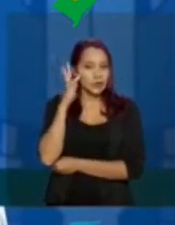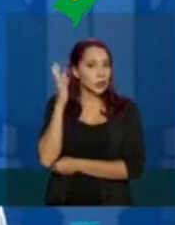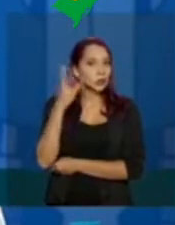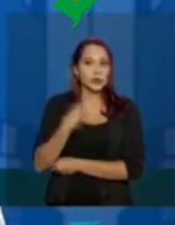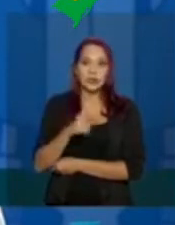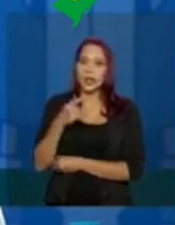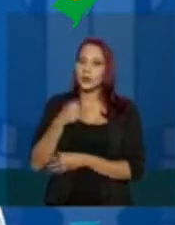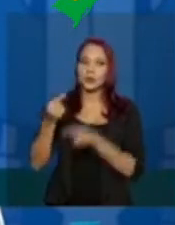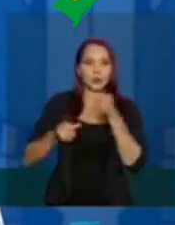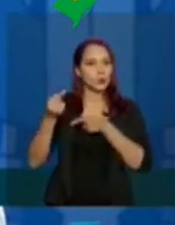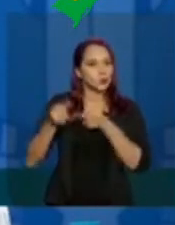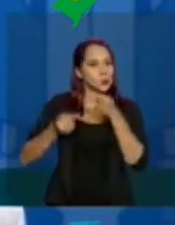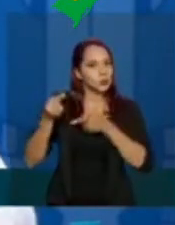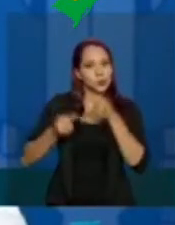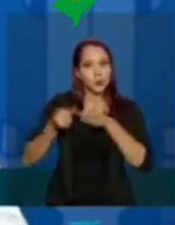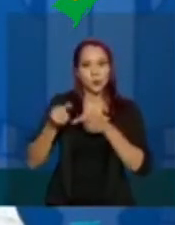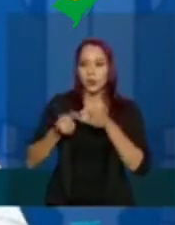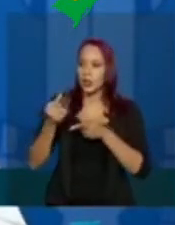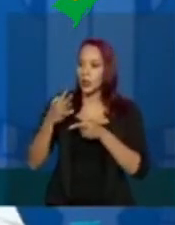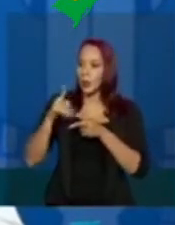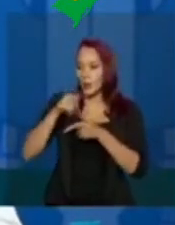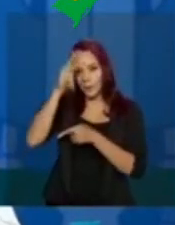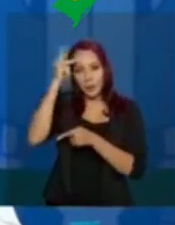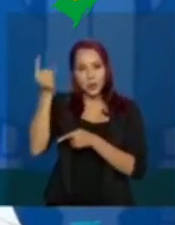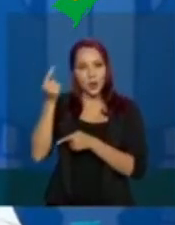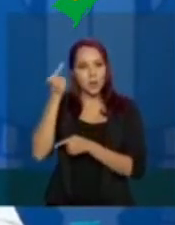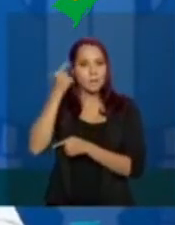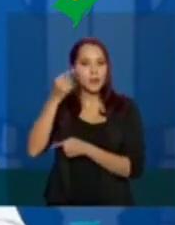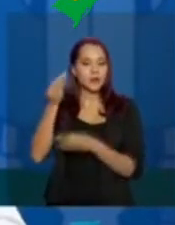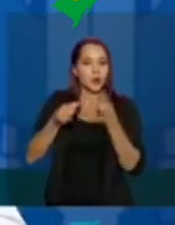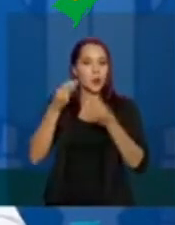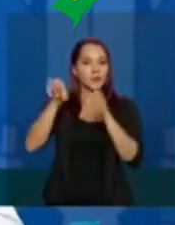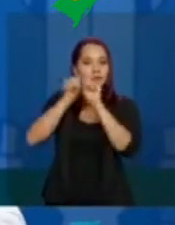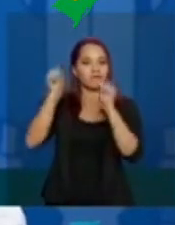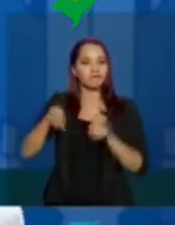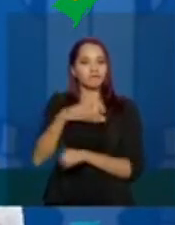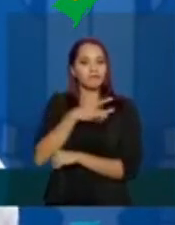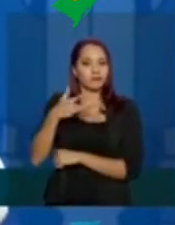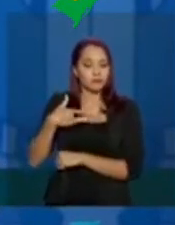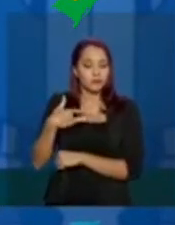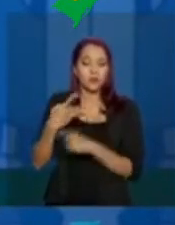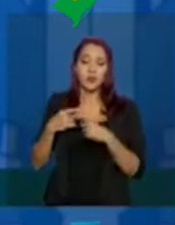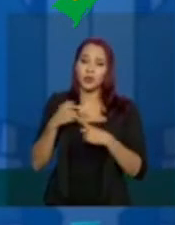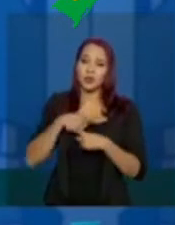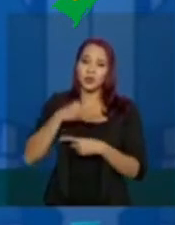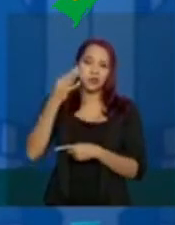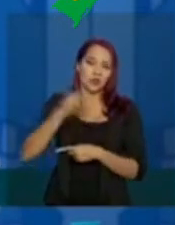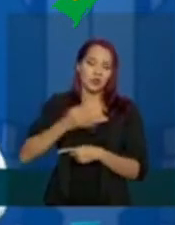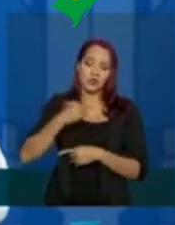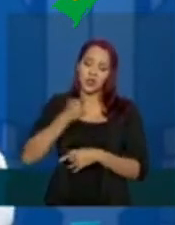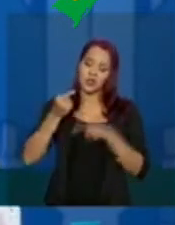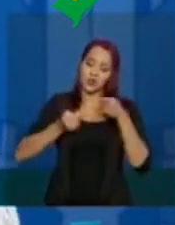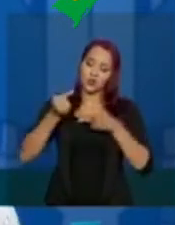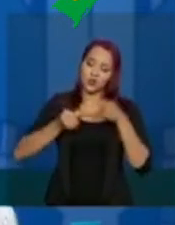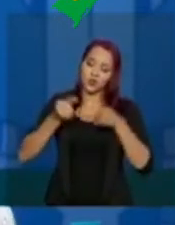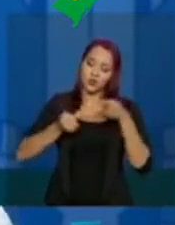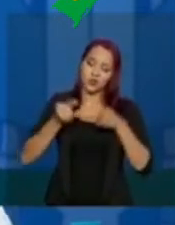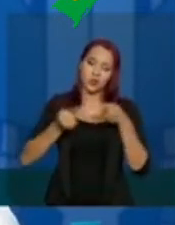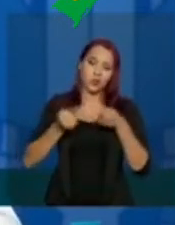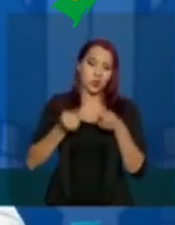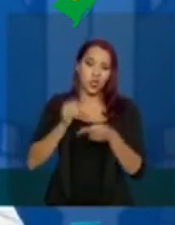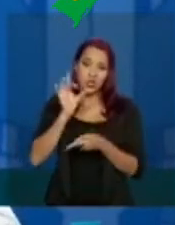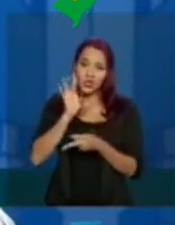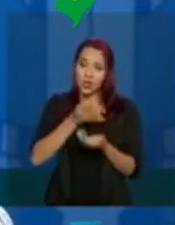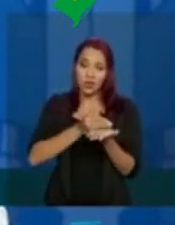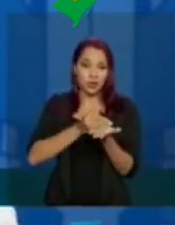muito, discutido muito com gente que pensa sistemas de saúde, porque tenho certeza que essa discussão ela vai estar